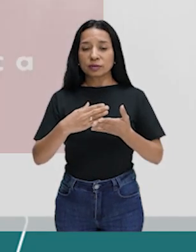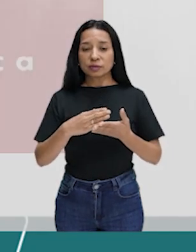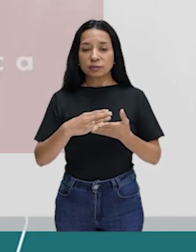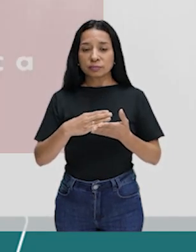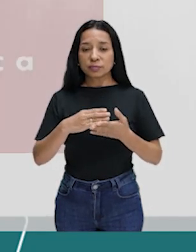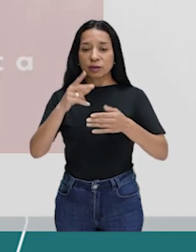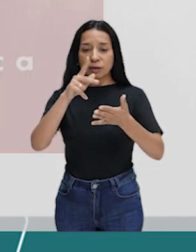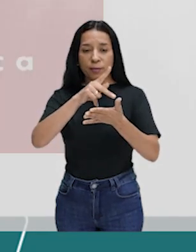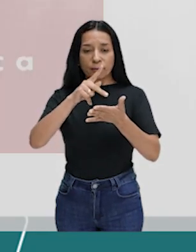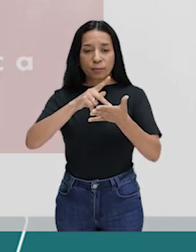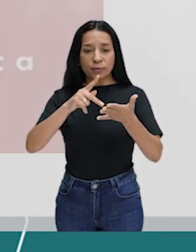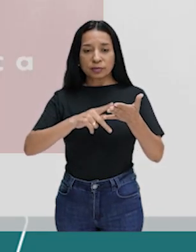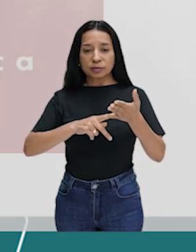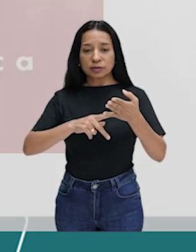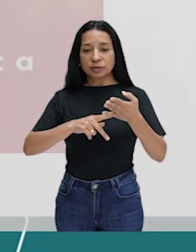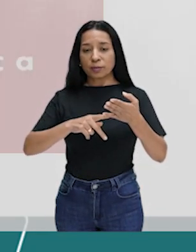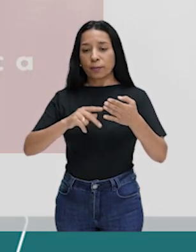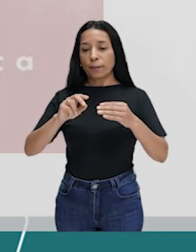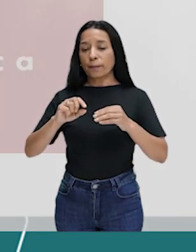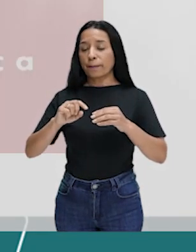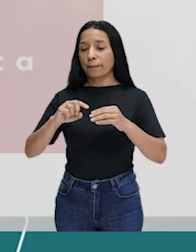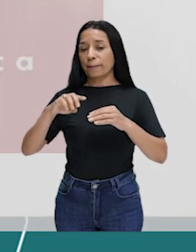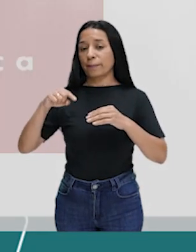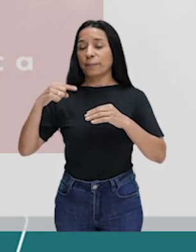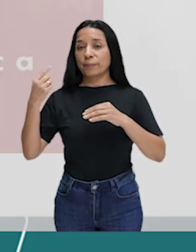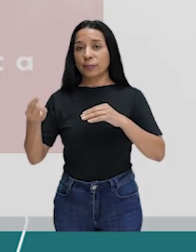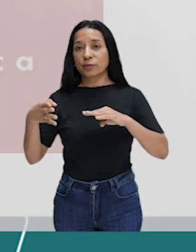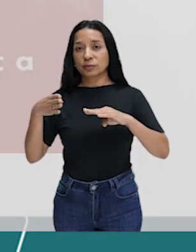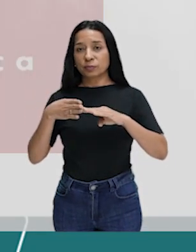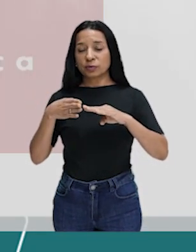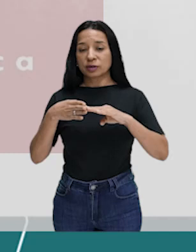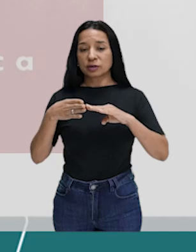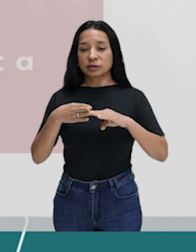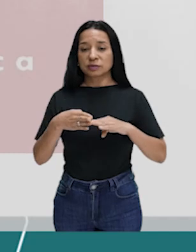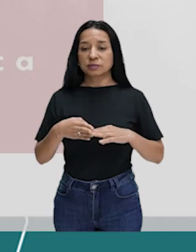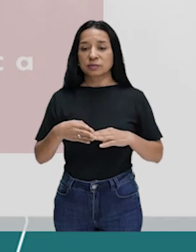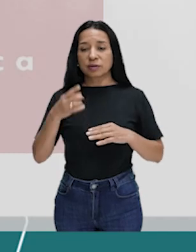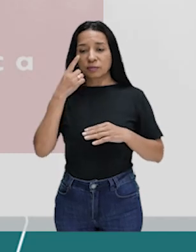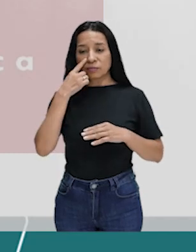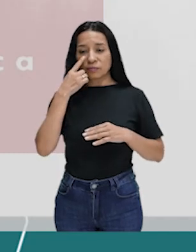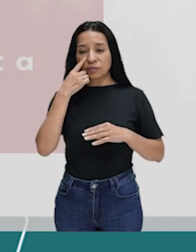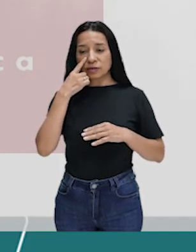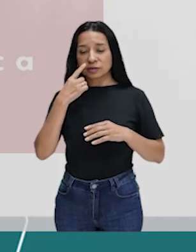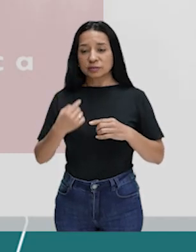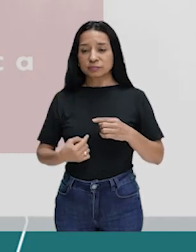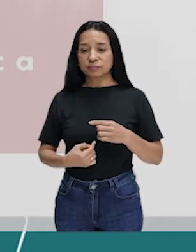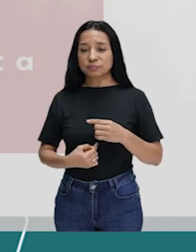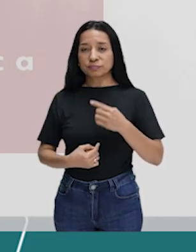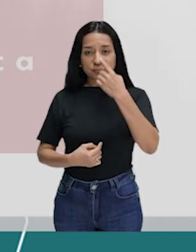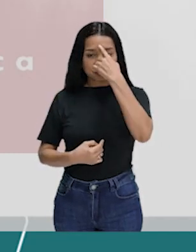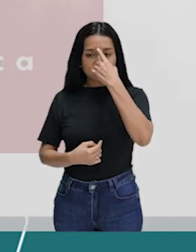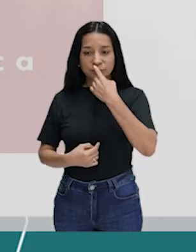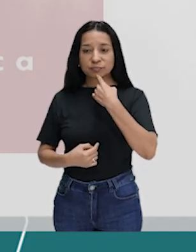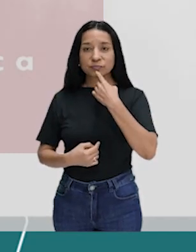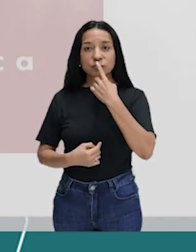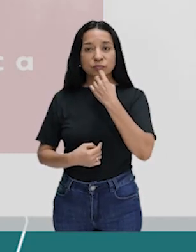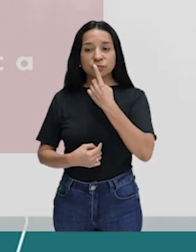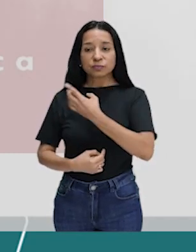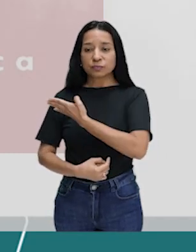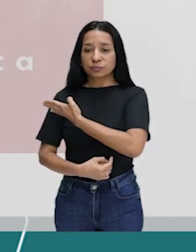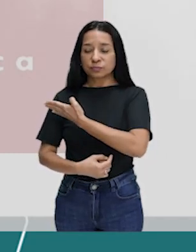pela poesia pós-modernista. Veja aí, beba Coca-Cola, babe cola, beba coca,